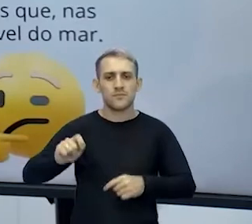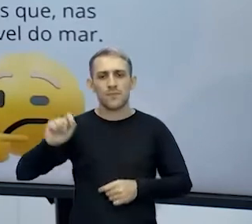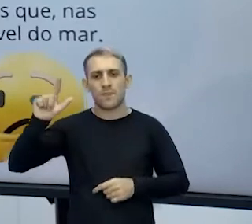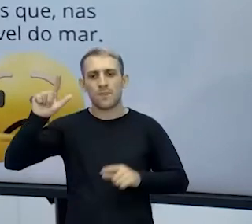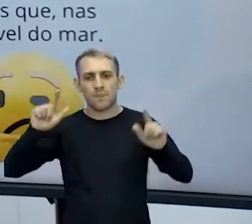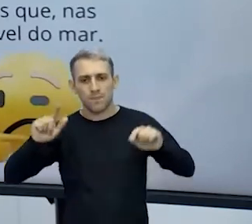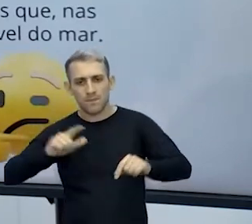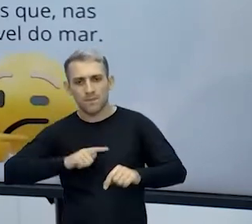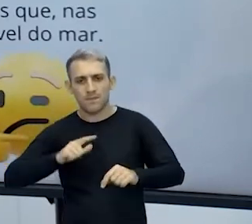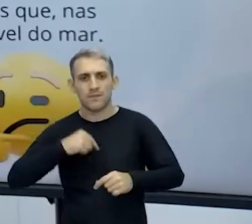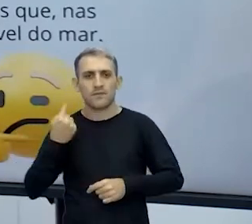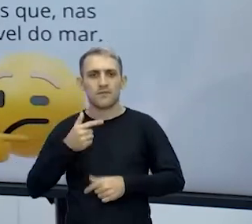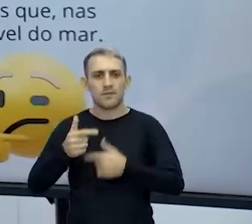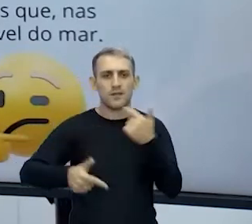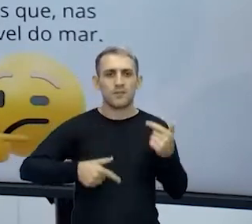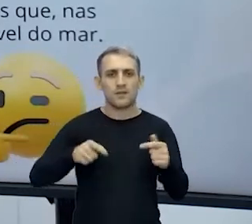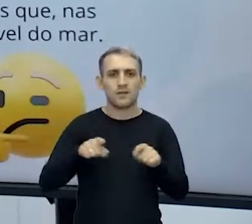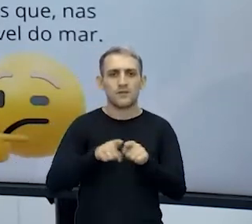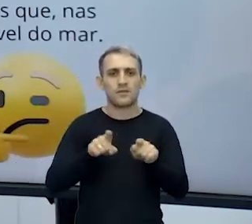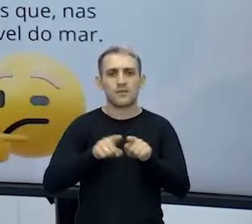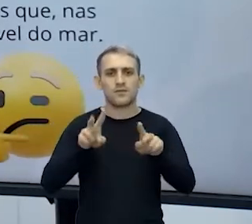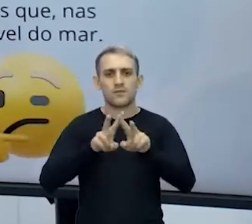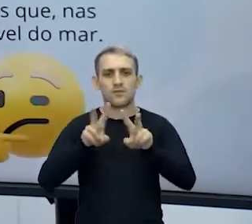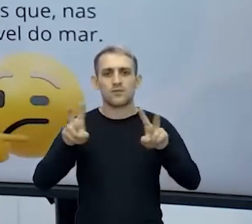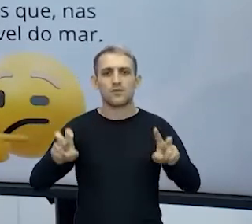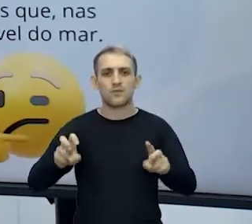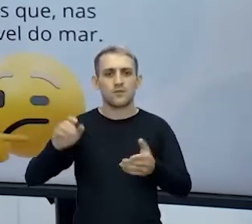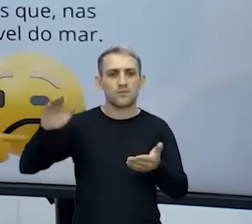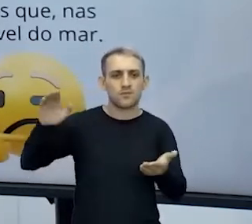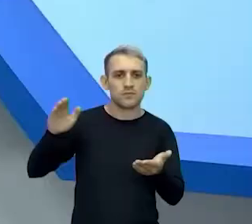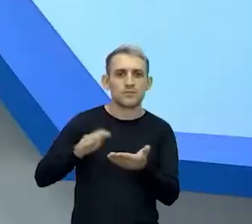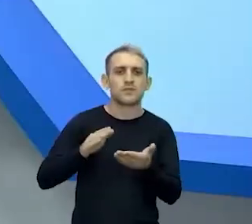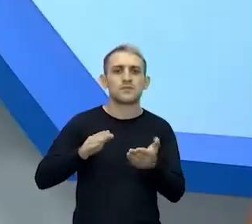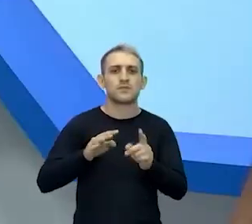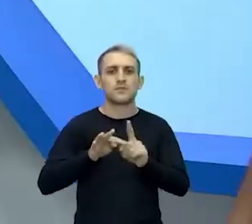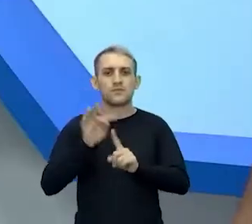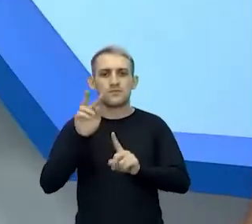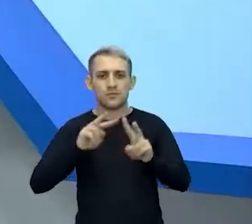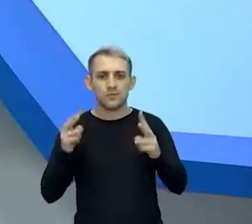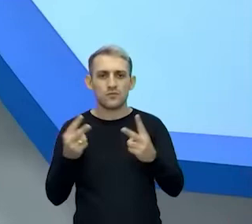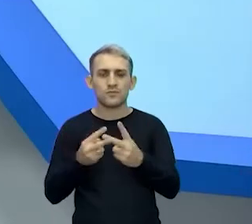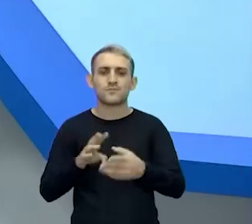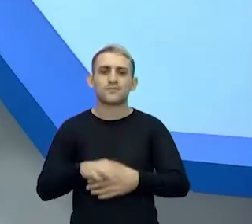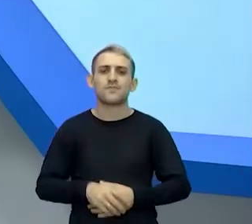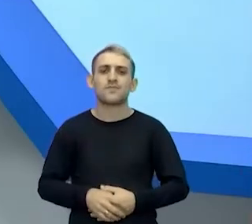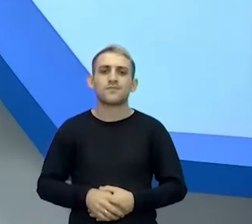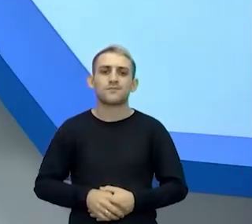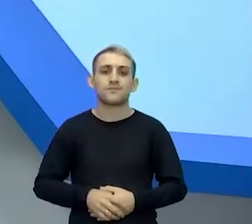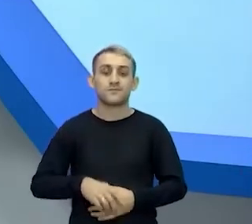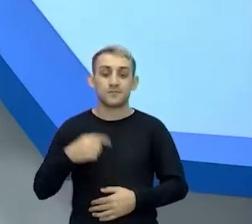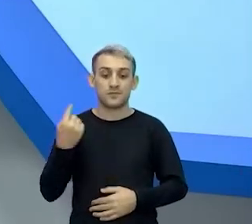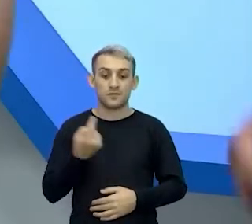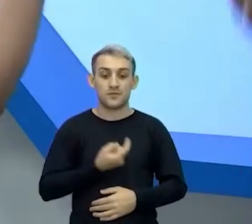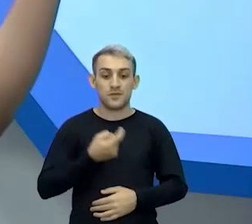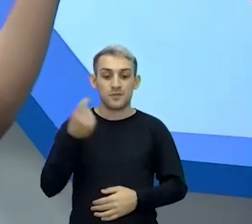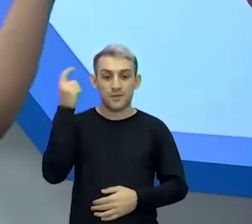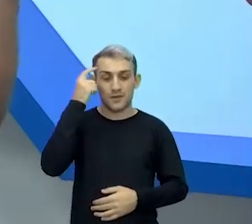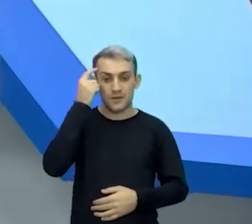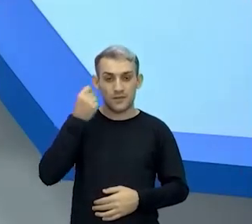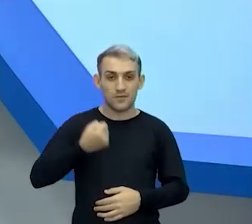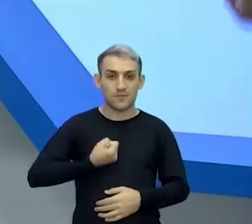então aí também a gente trabalha isso também, com a relação da pressão, volume, temperatura e número de moléculas. Então, se a gente pensar aí, galerinha, olha só, número